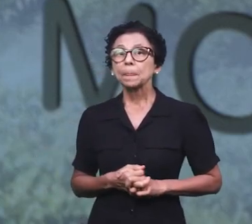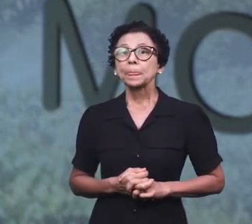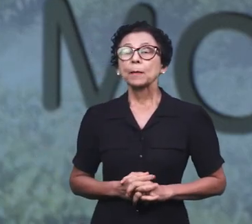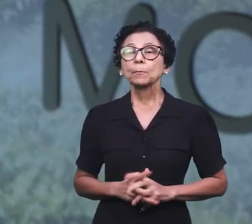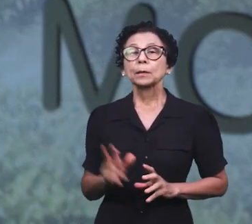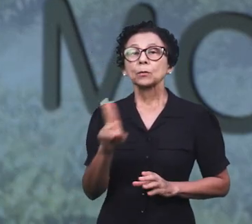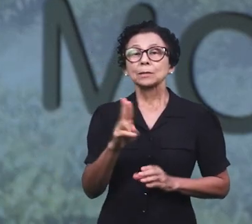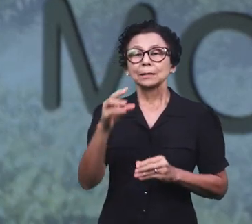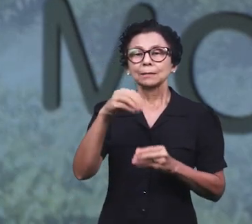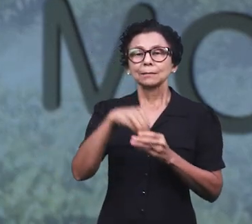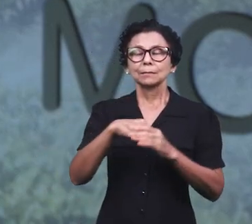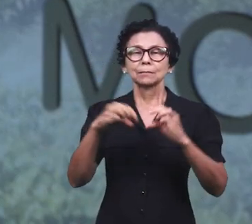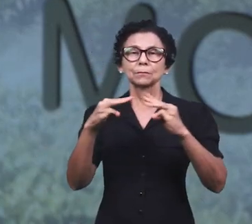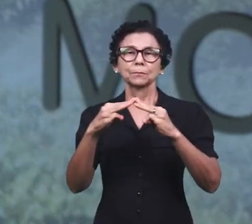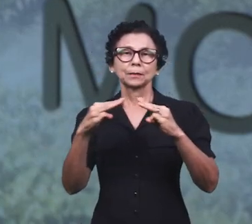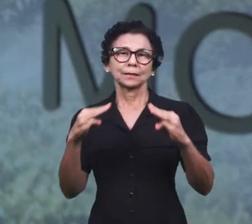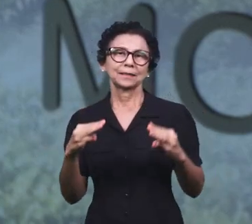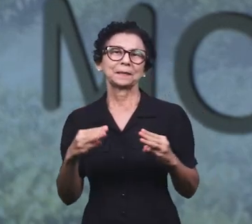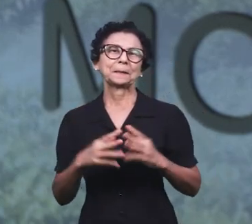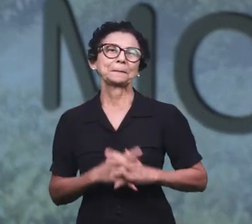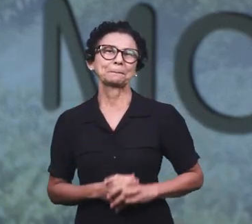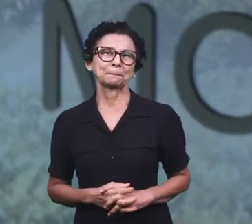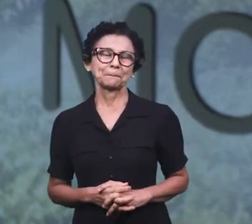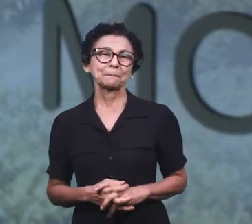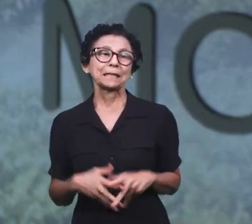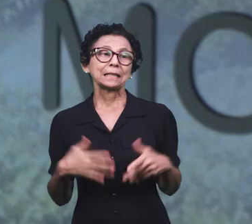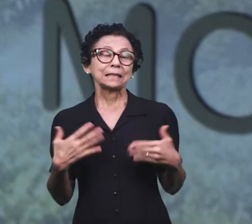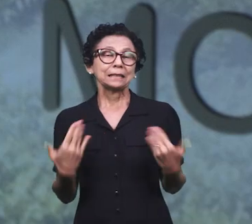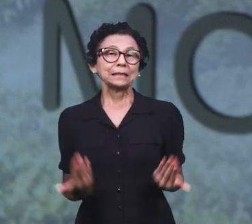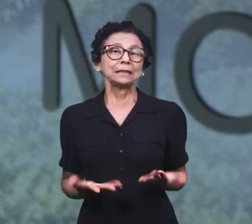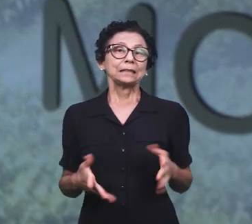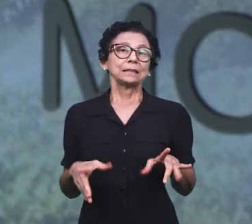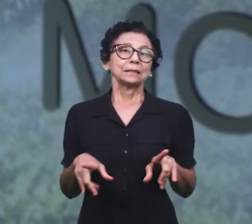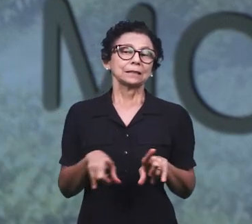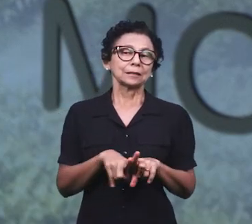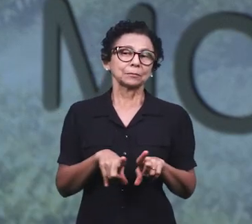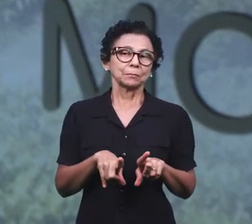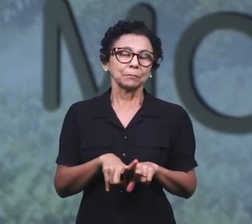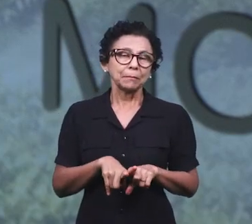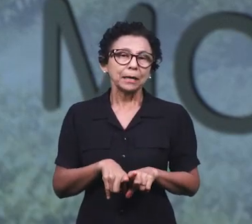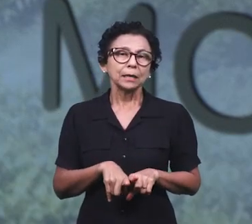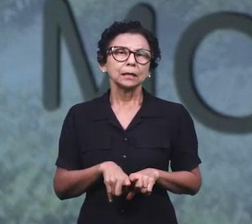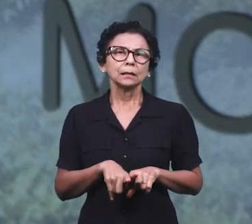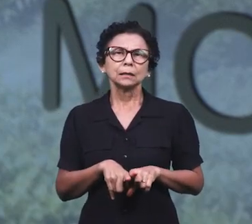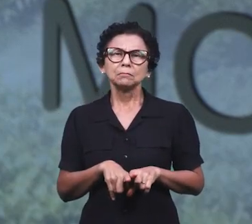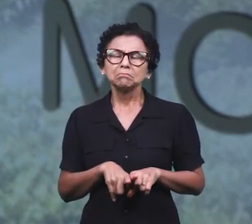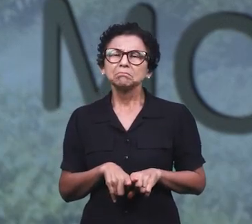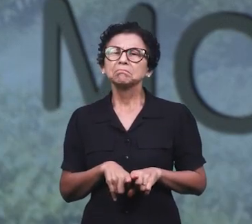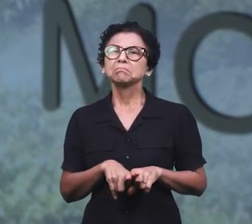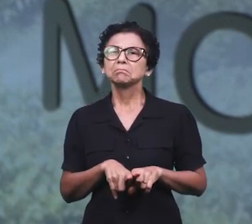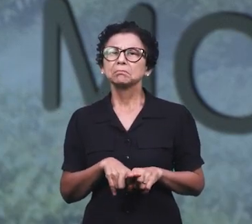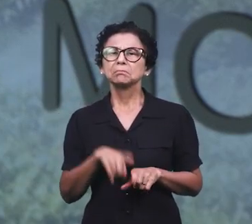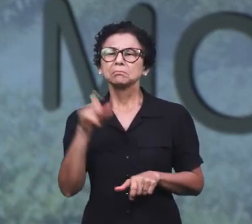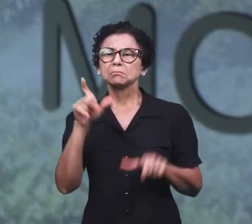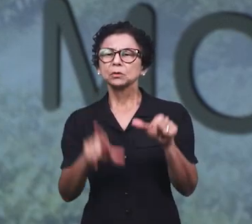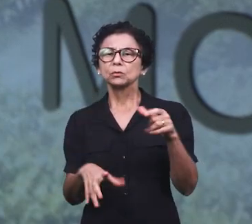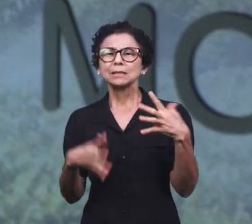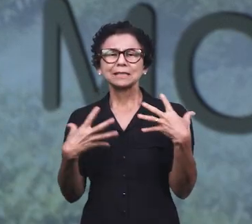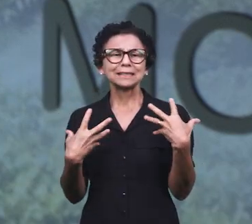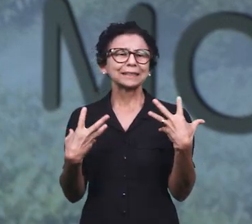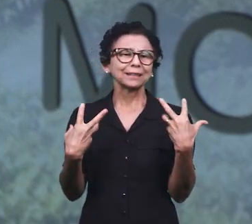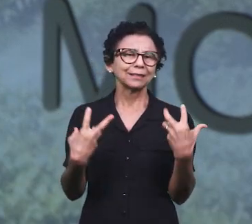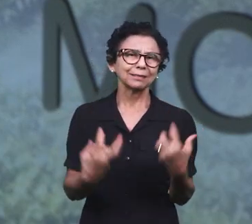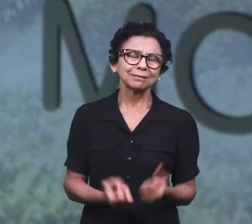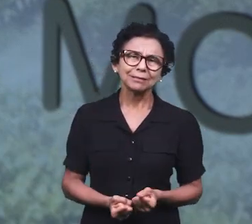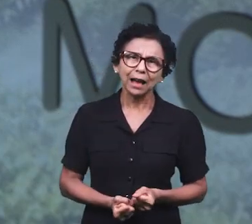do Manaim e também com aquilo dali, vendo que no Manaim foi muito bem aceito e estava sendo